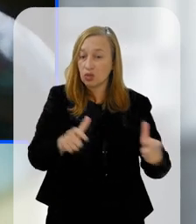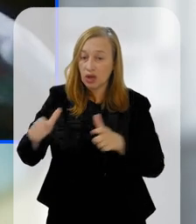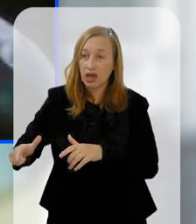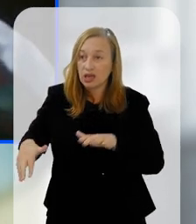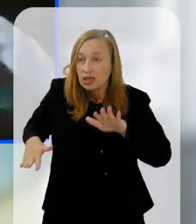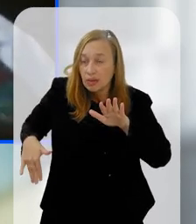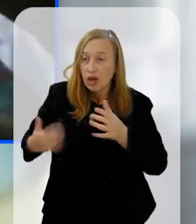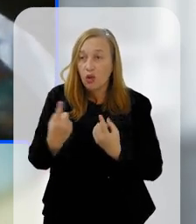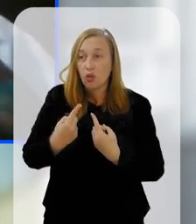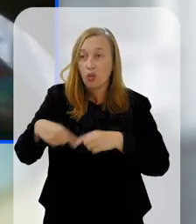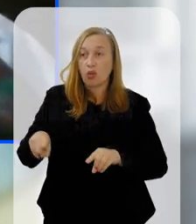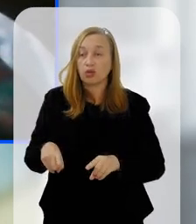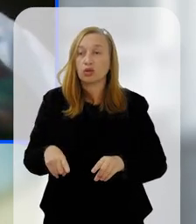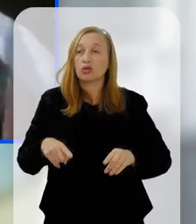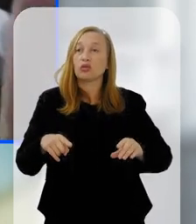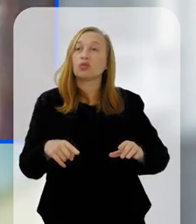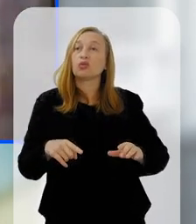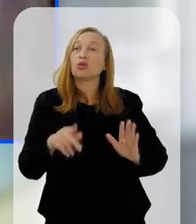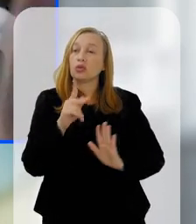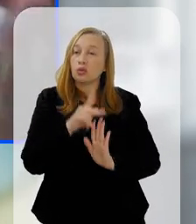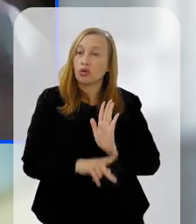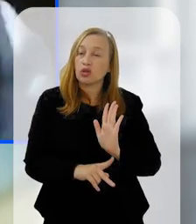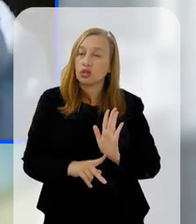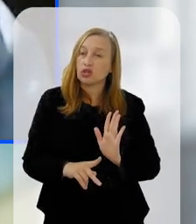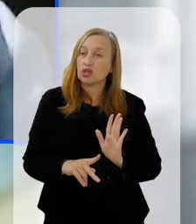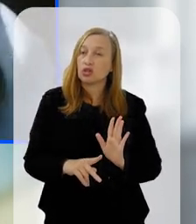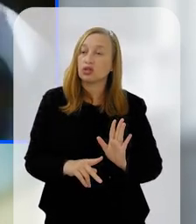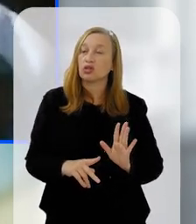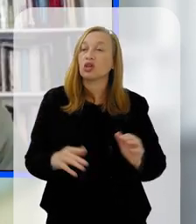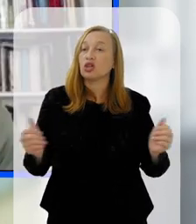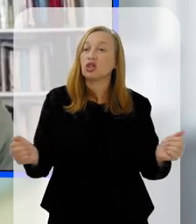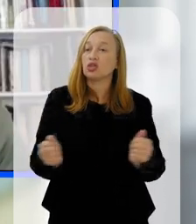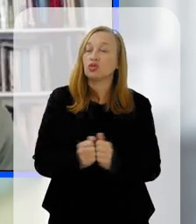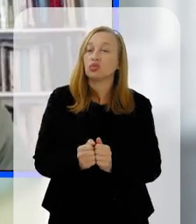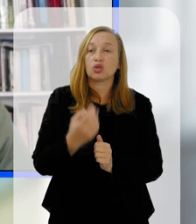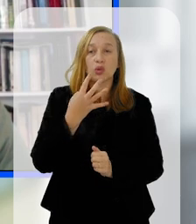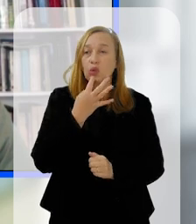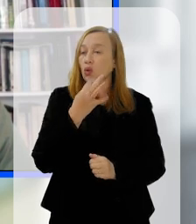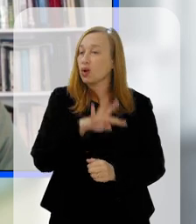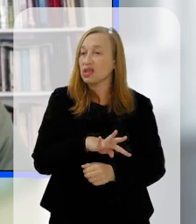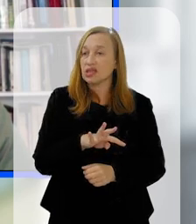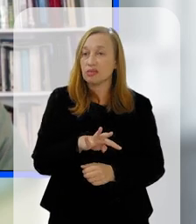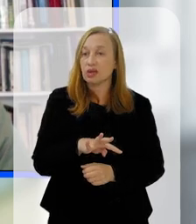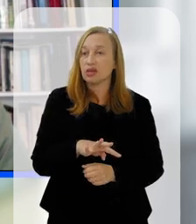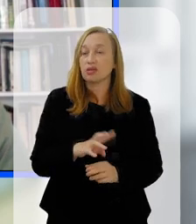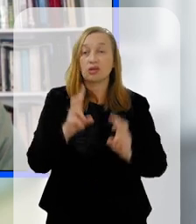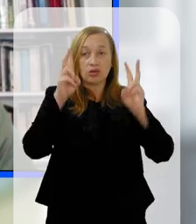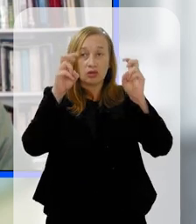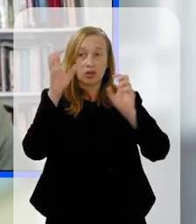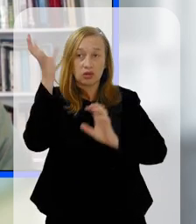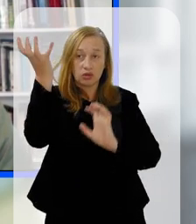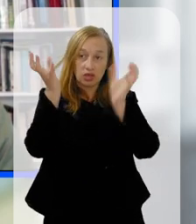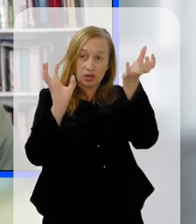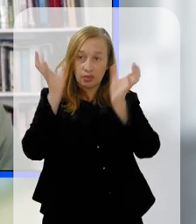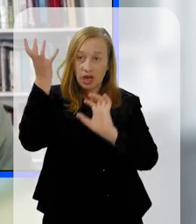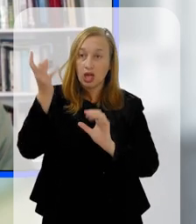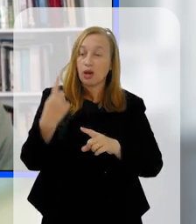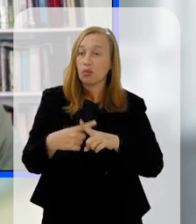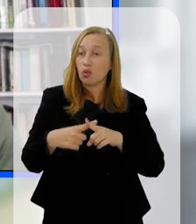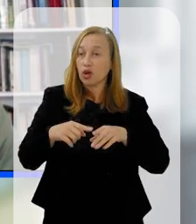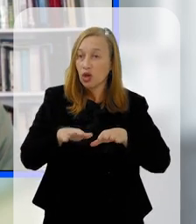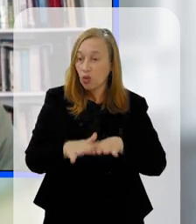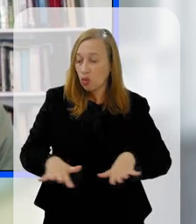três pontos aqui da praia contra esse projeto, que é um projeto que junta o desconhecimento da questão das mudanças